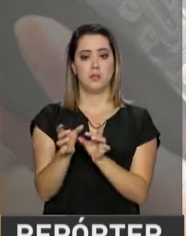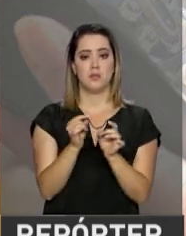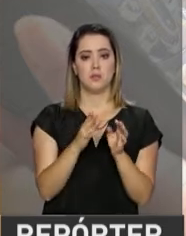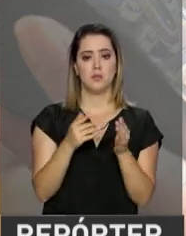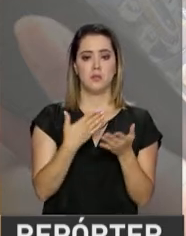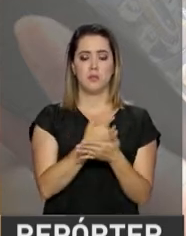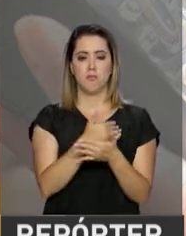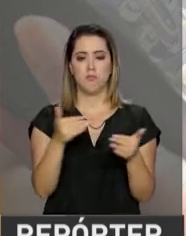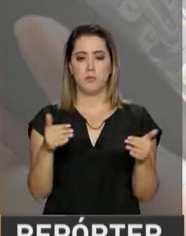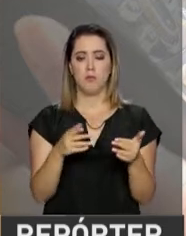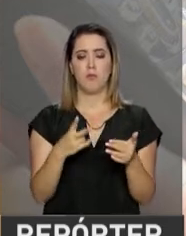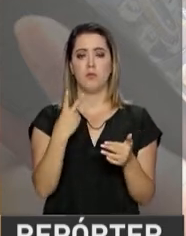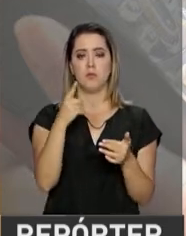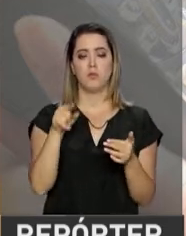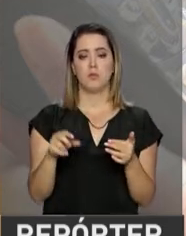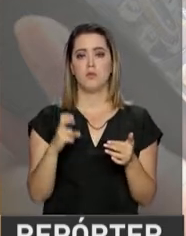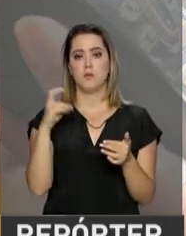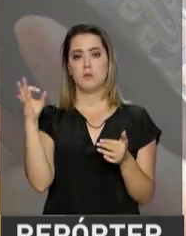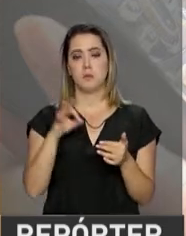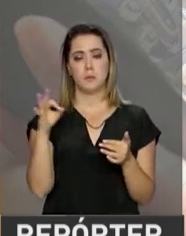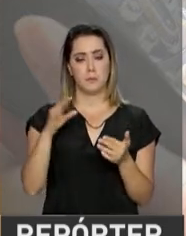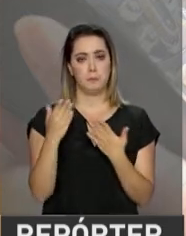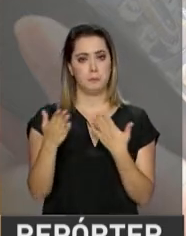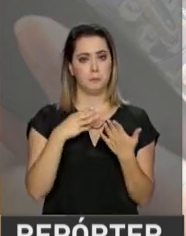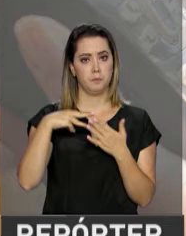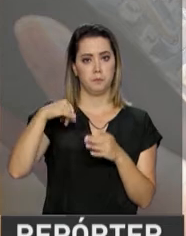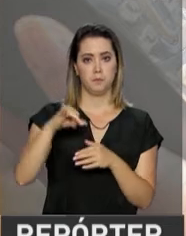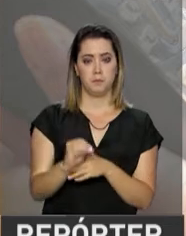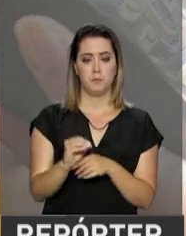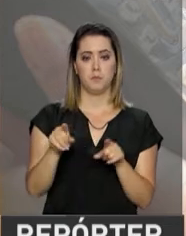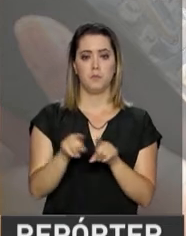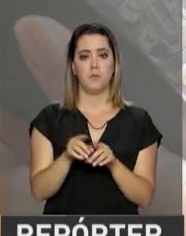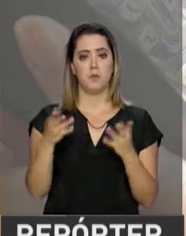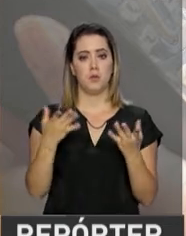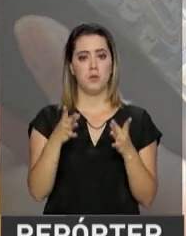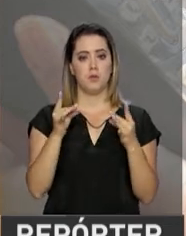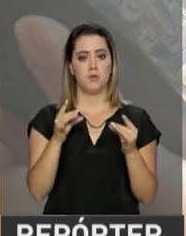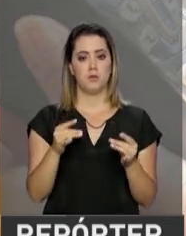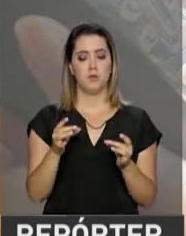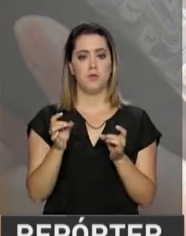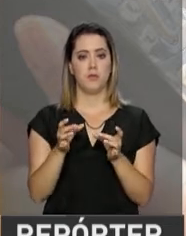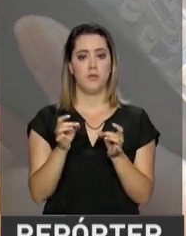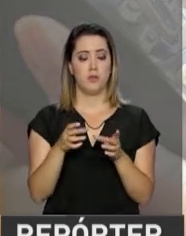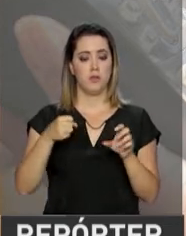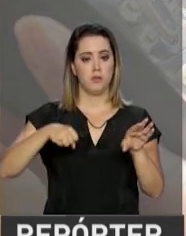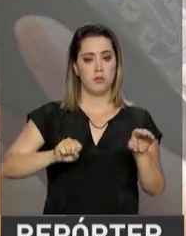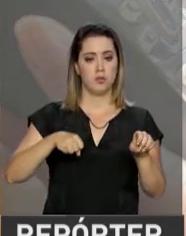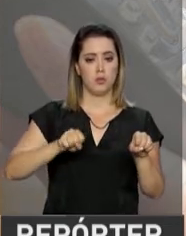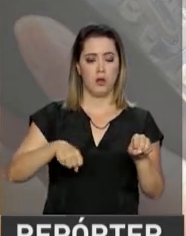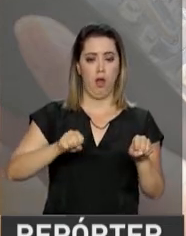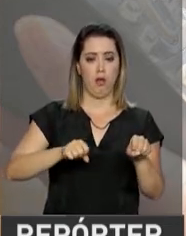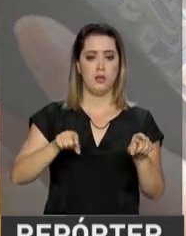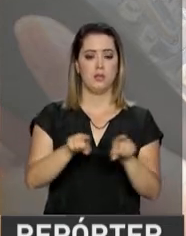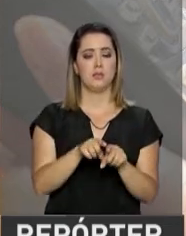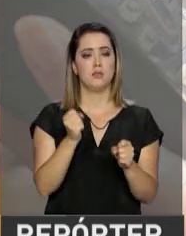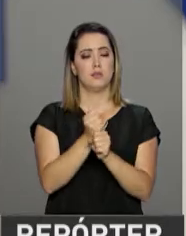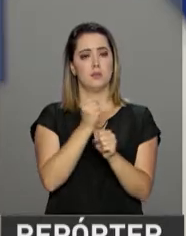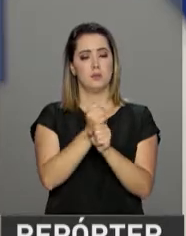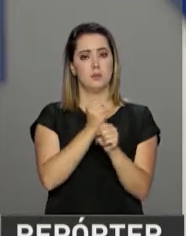avançou dois e meio por cento em relação a maio e os destaques são as vendas de veículos e motos e material de construção